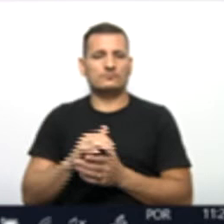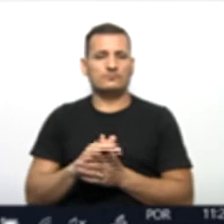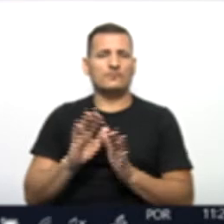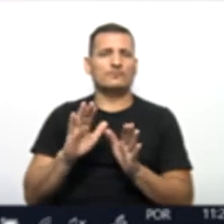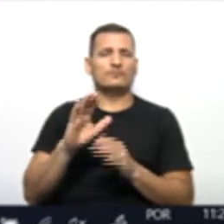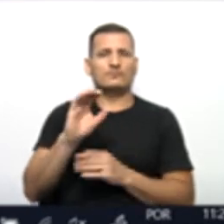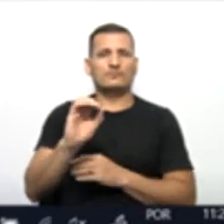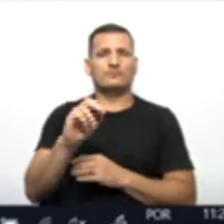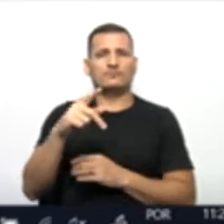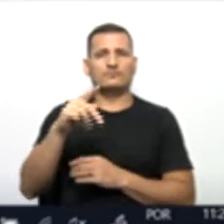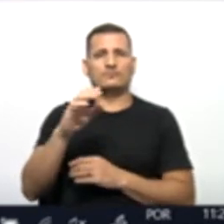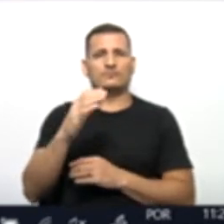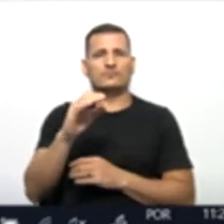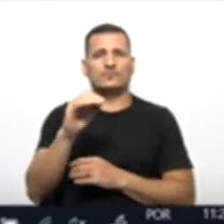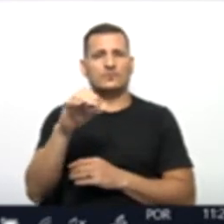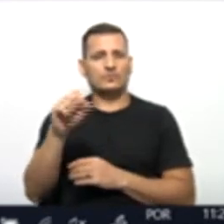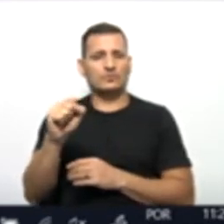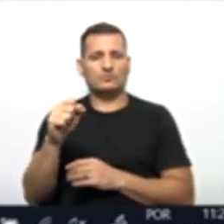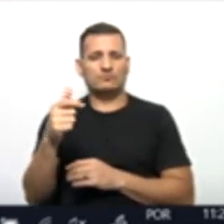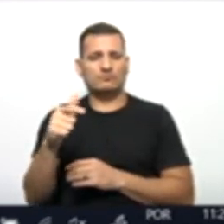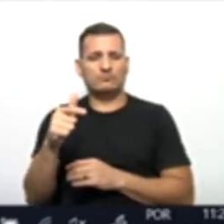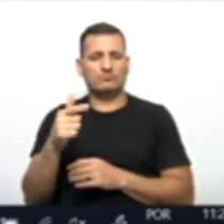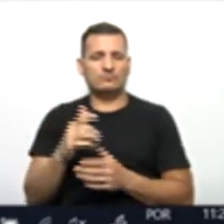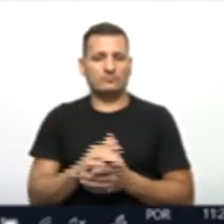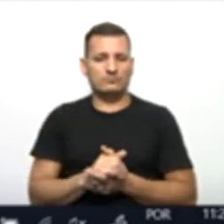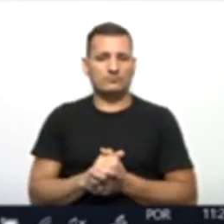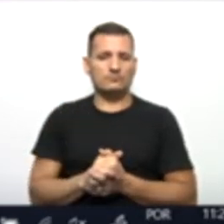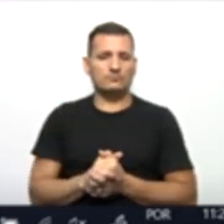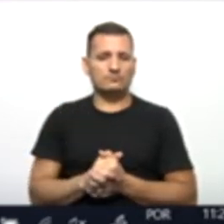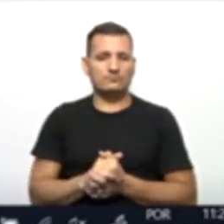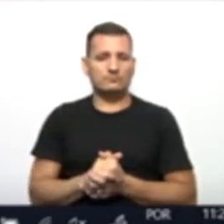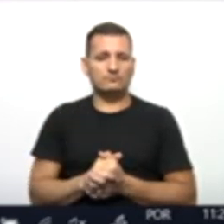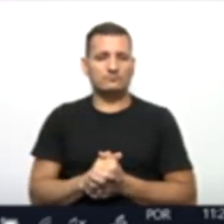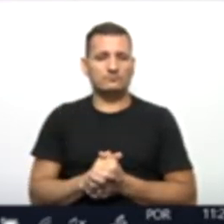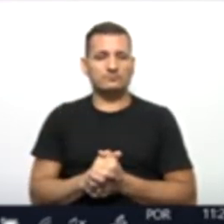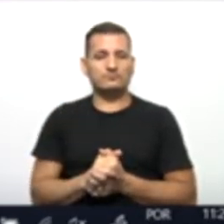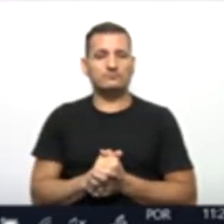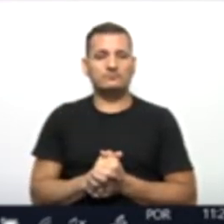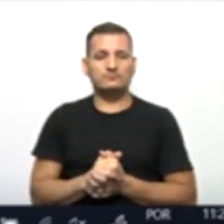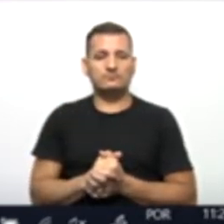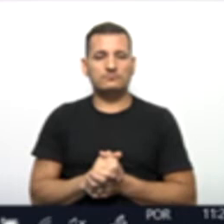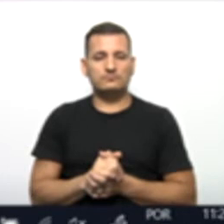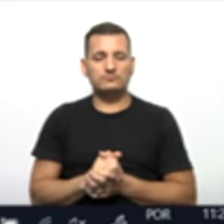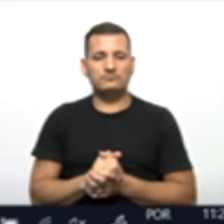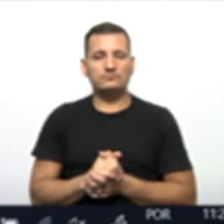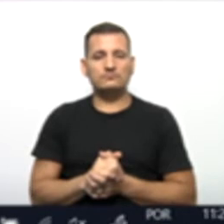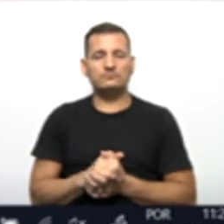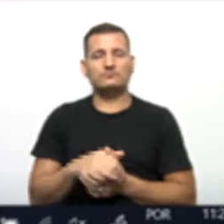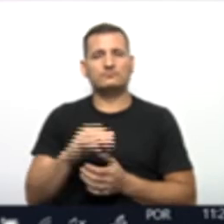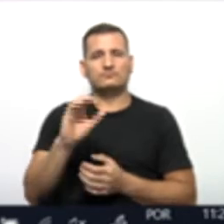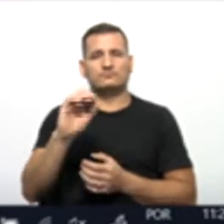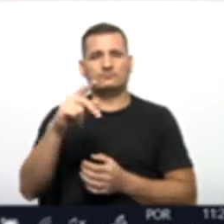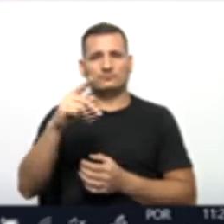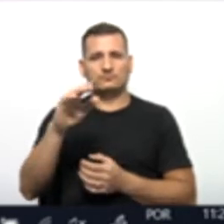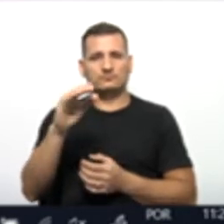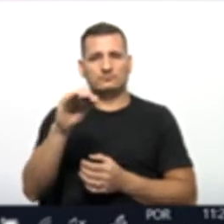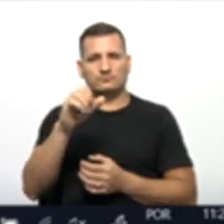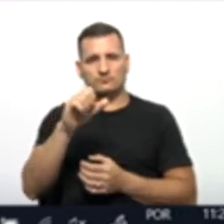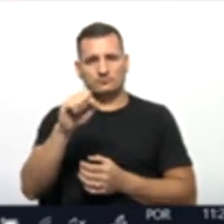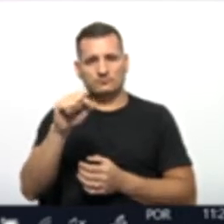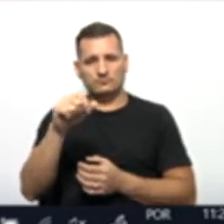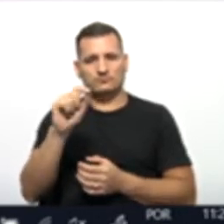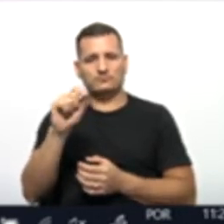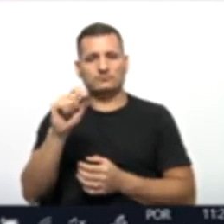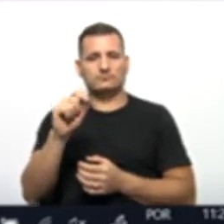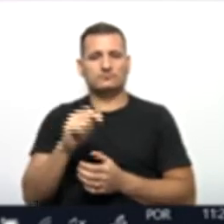porque o de opções é esse aqui que ele vai estar ou editar contato e excluir contato vou criar